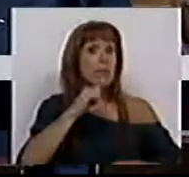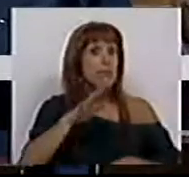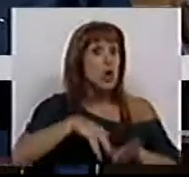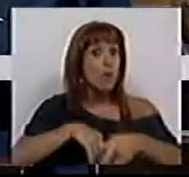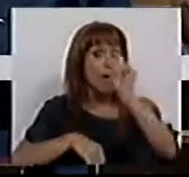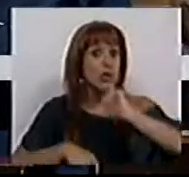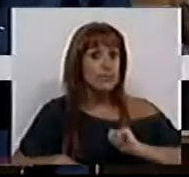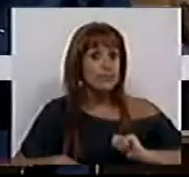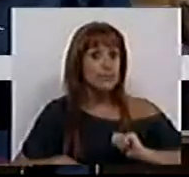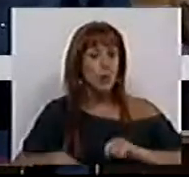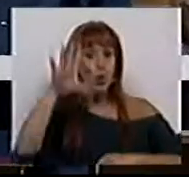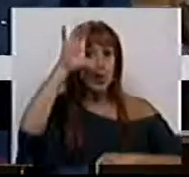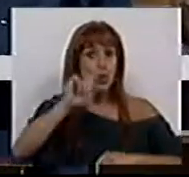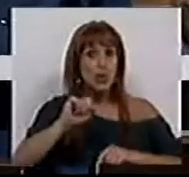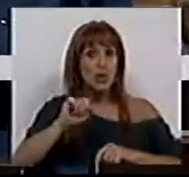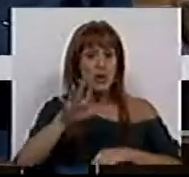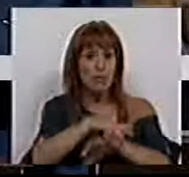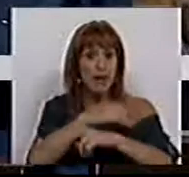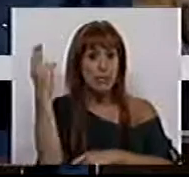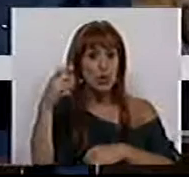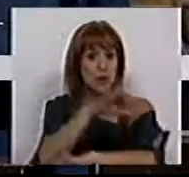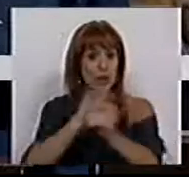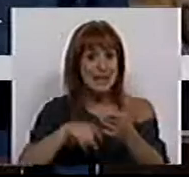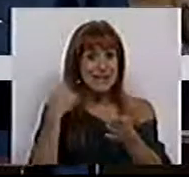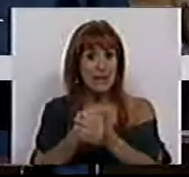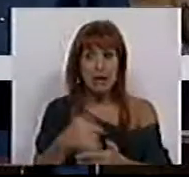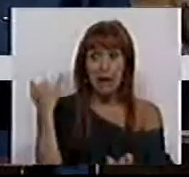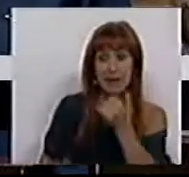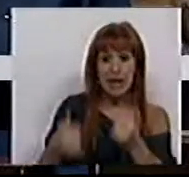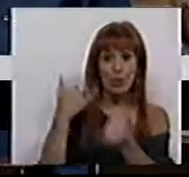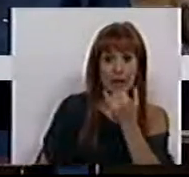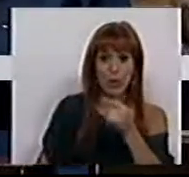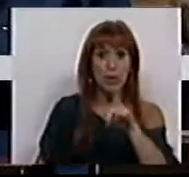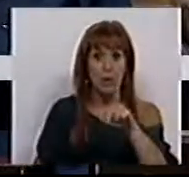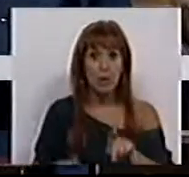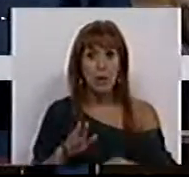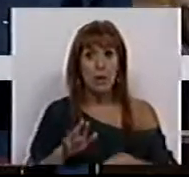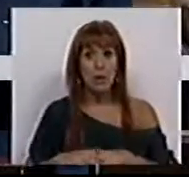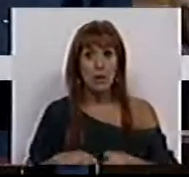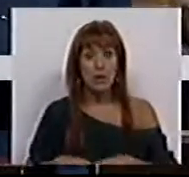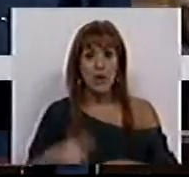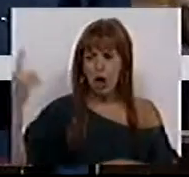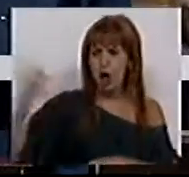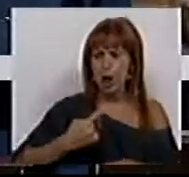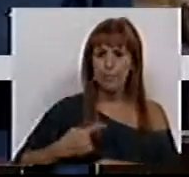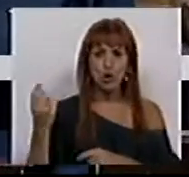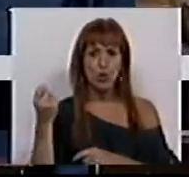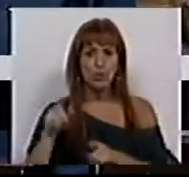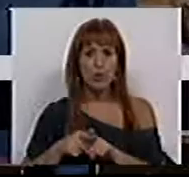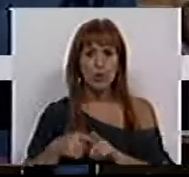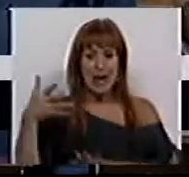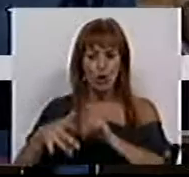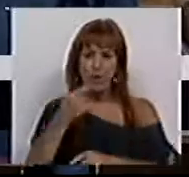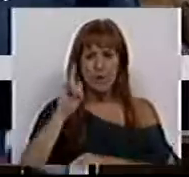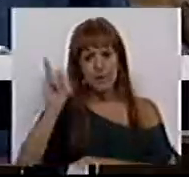não o fizerem, os Estados-membros da União Europeia estão sempre em risco pela força e imposição dos preços por